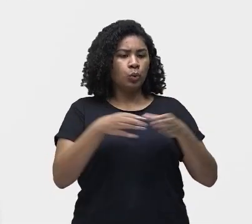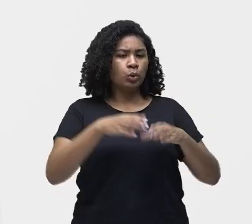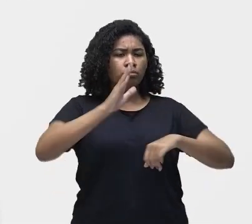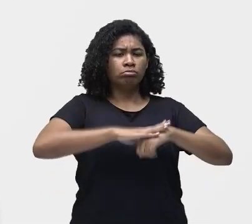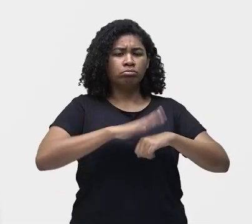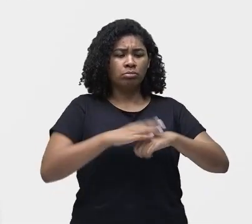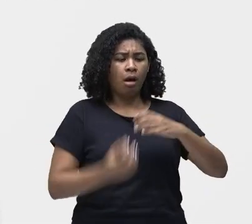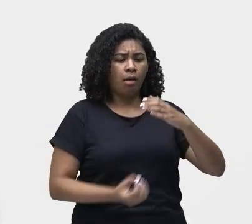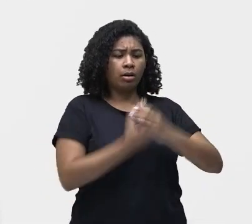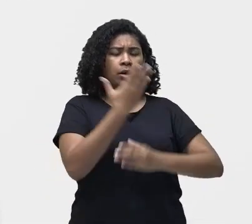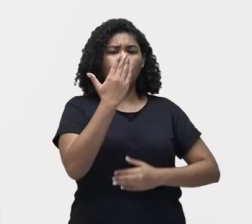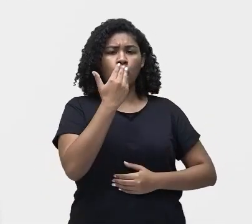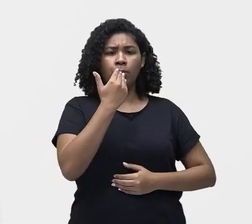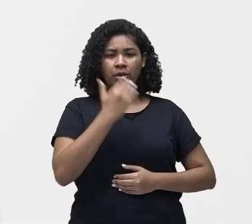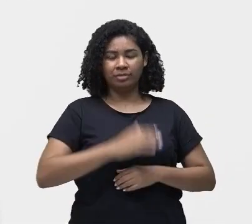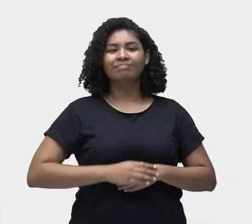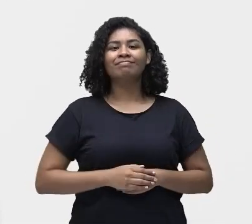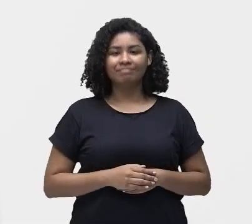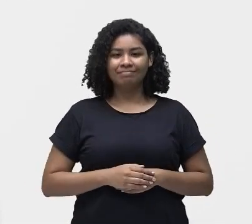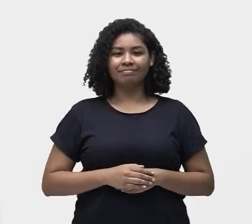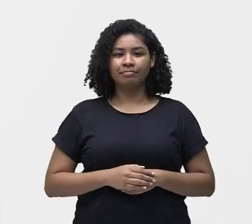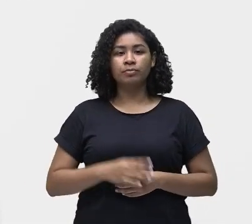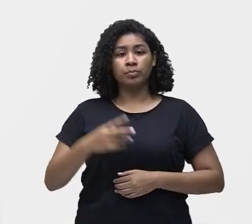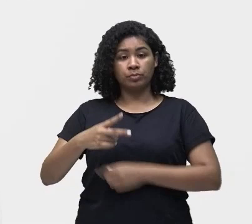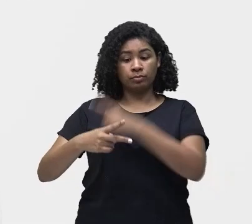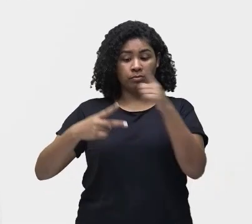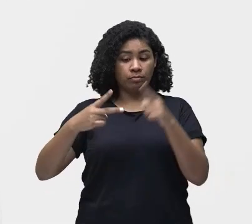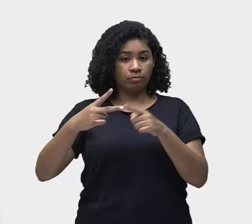plantas e as algas. E os seres